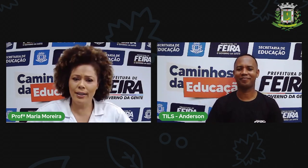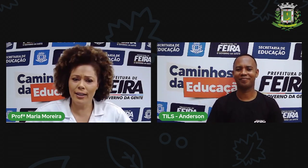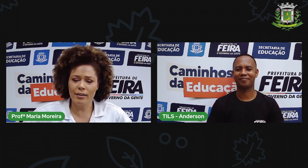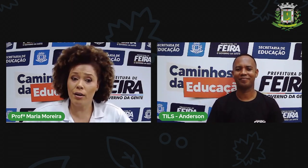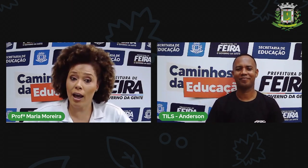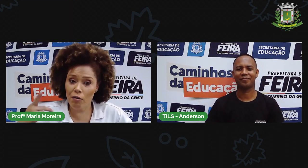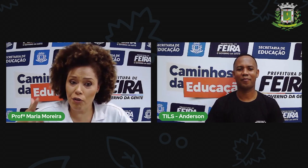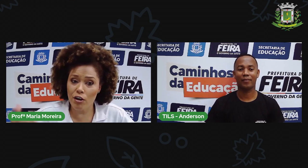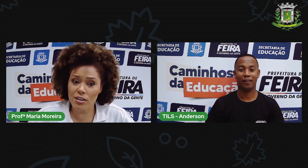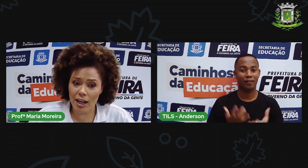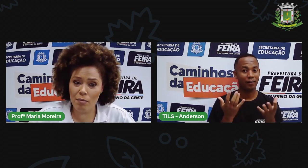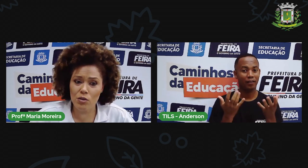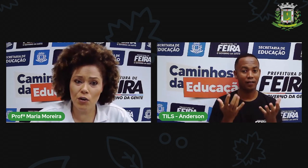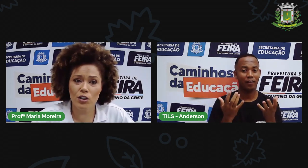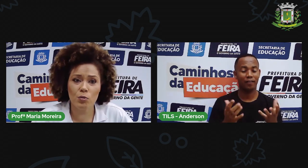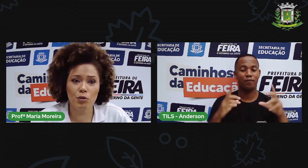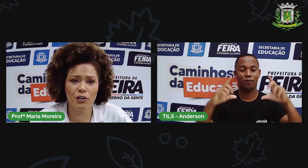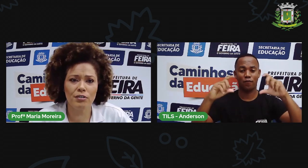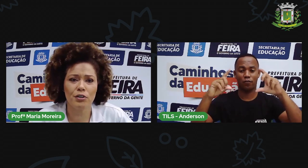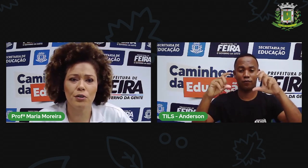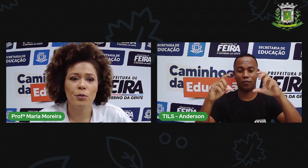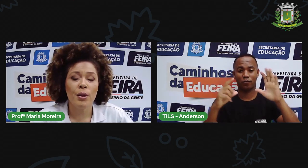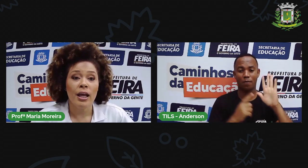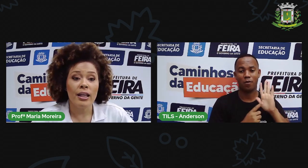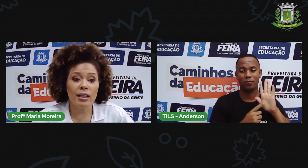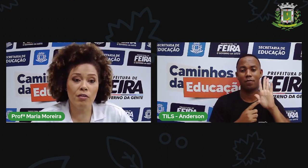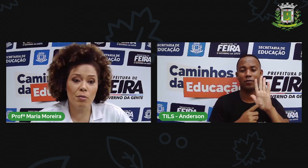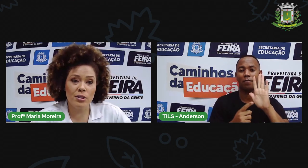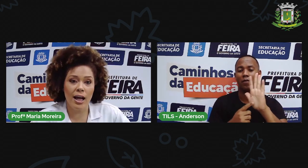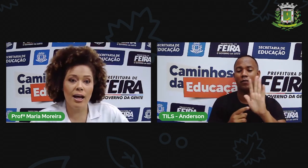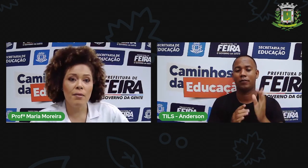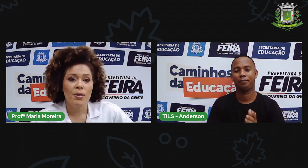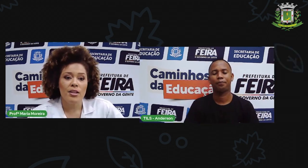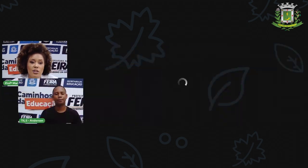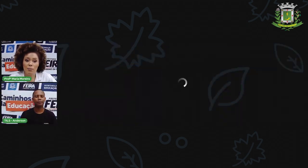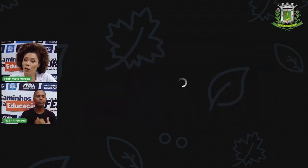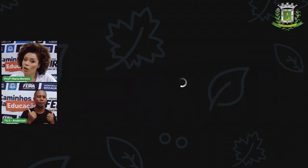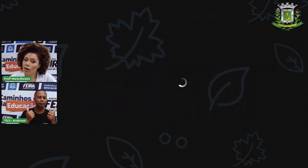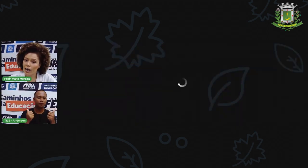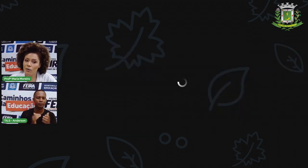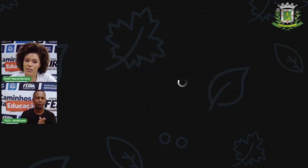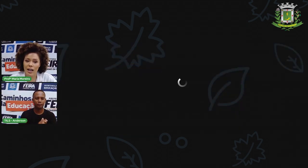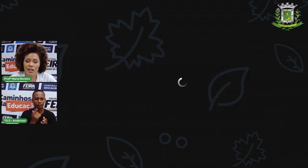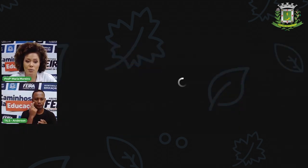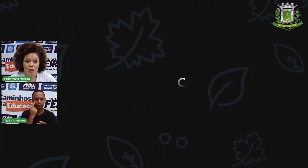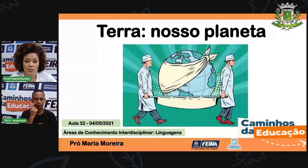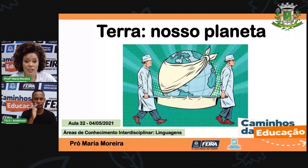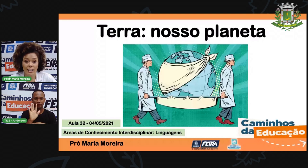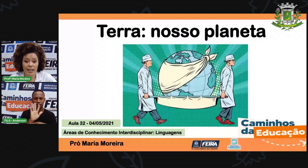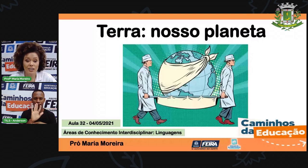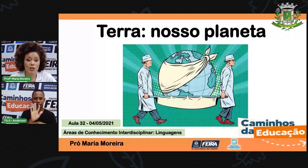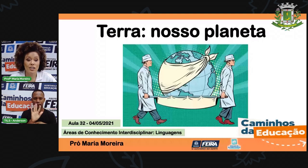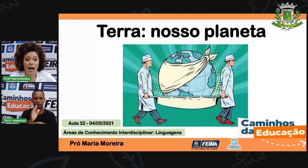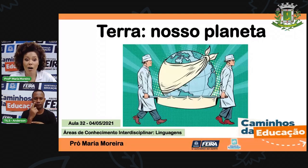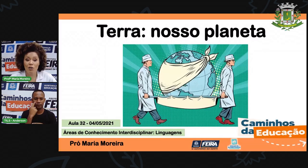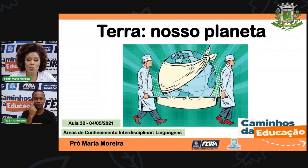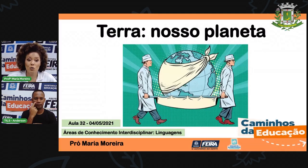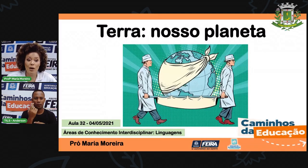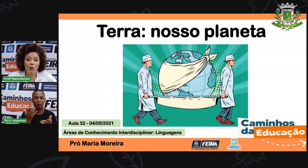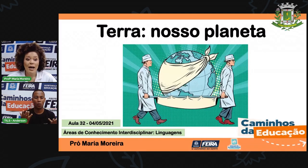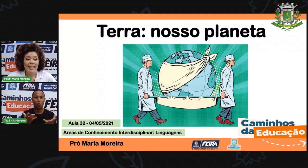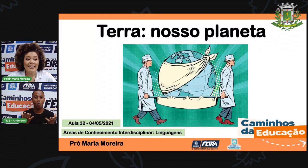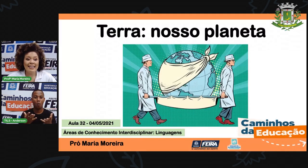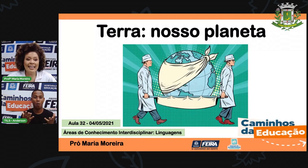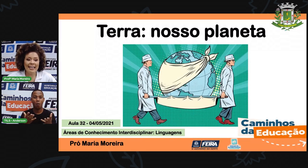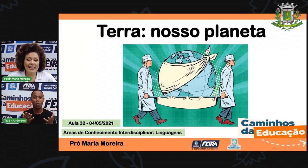Também não. Quero fotos, queremos fotos, por favor. Então, vamos lá? Deixa eu colocar aqui um slide para vocês. E aula de